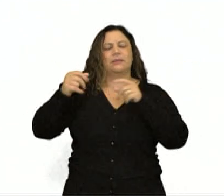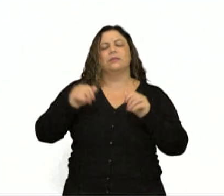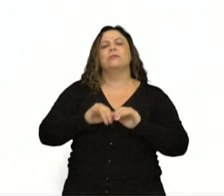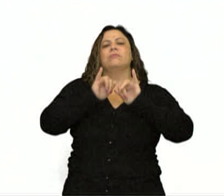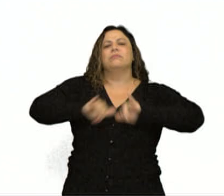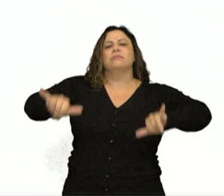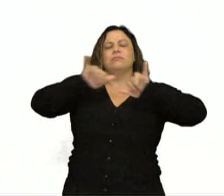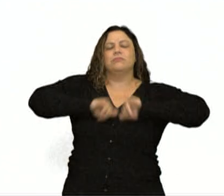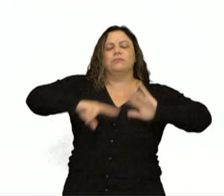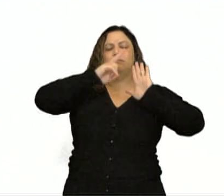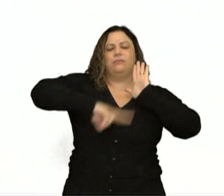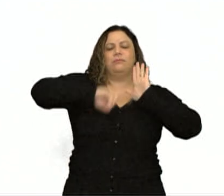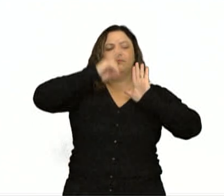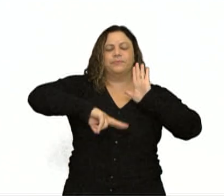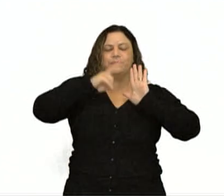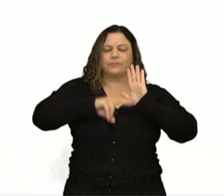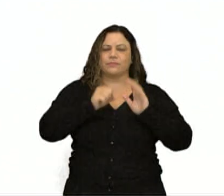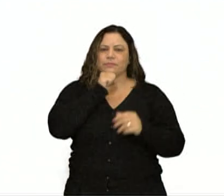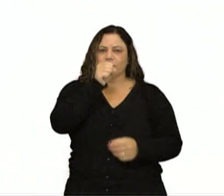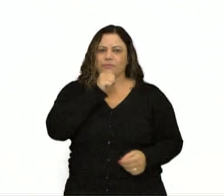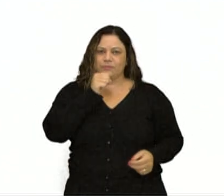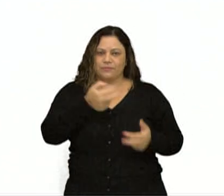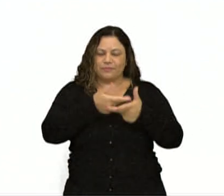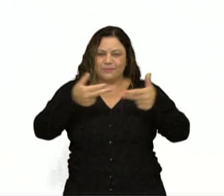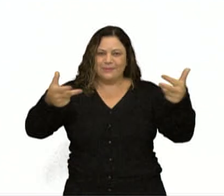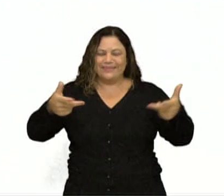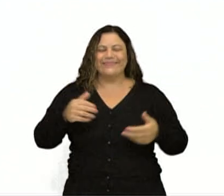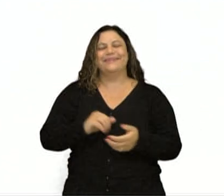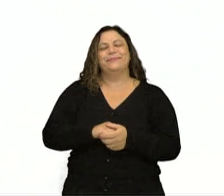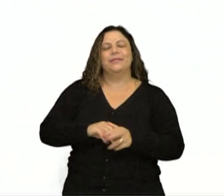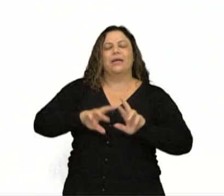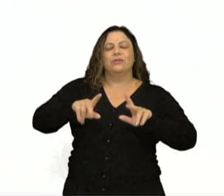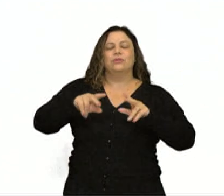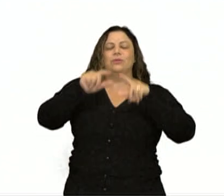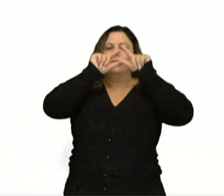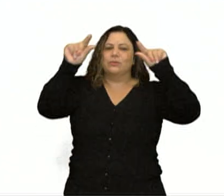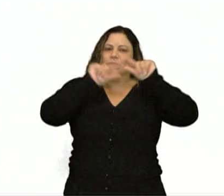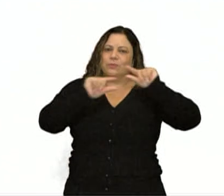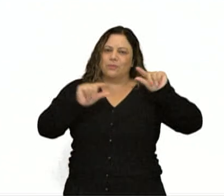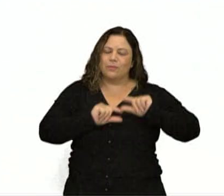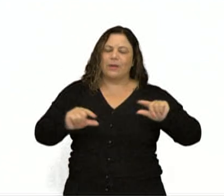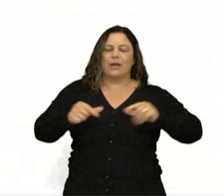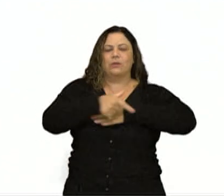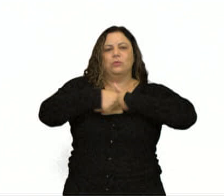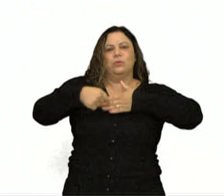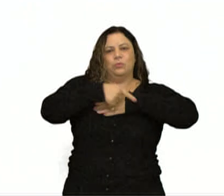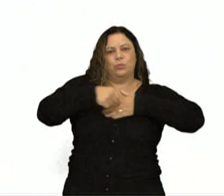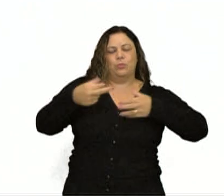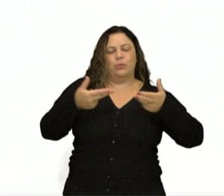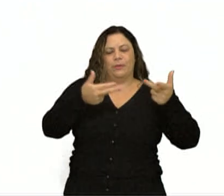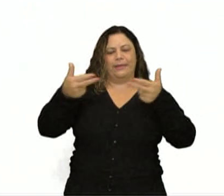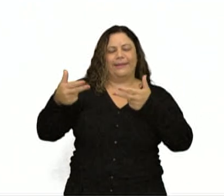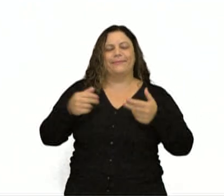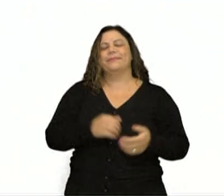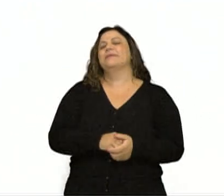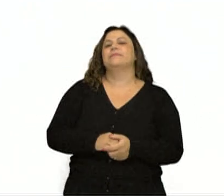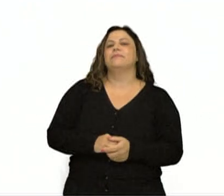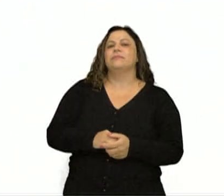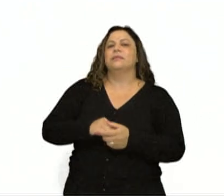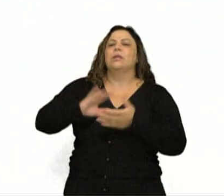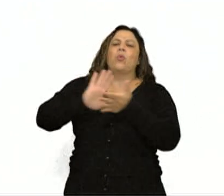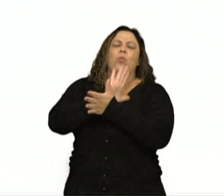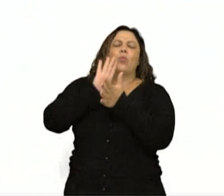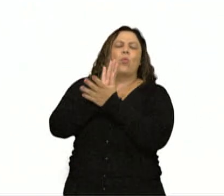de reportagem e alguns versos do poema Eu Etiqueta de Drummond, cujas temáticas abordaram o consumismo